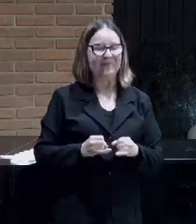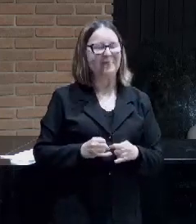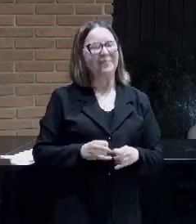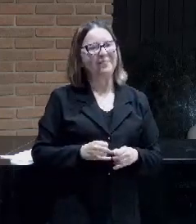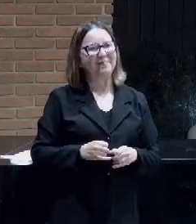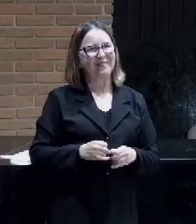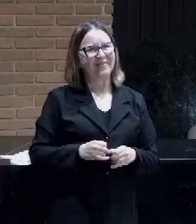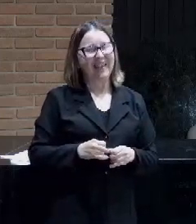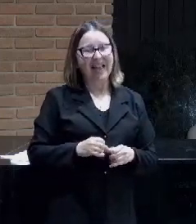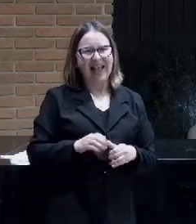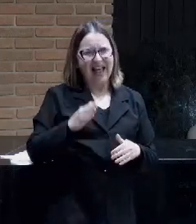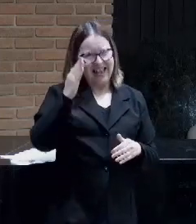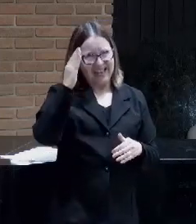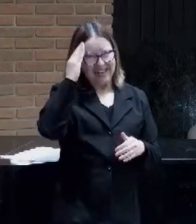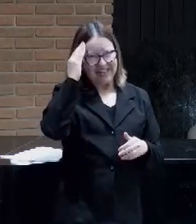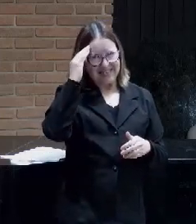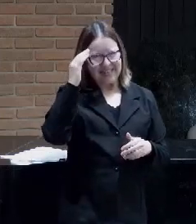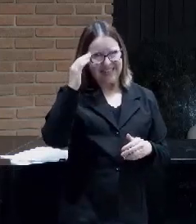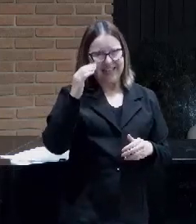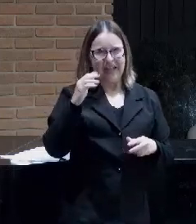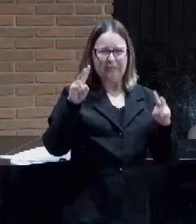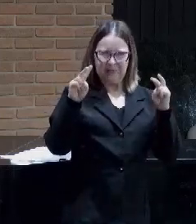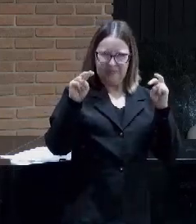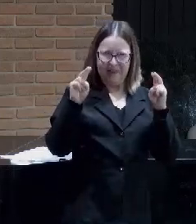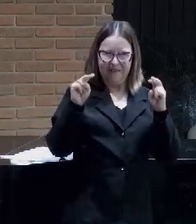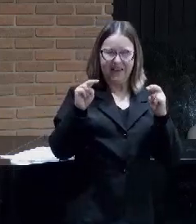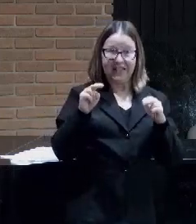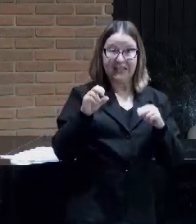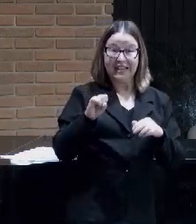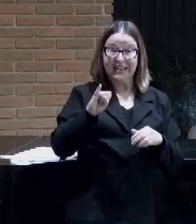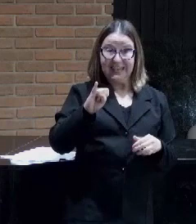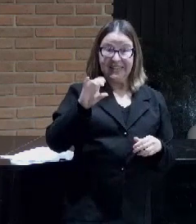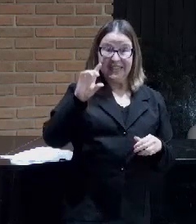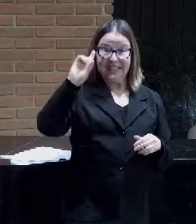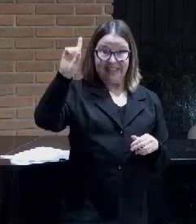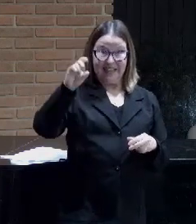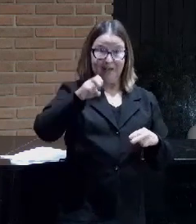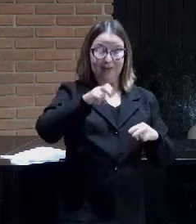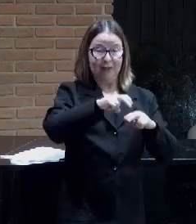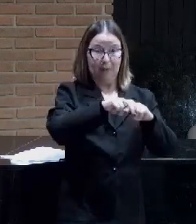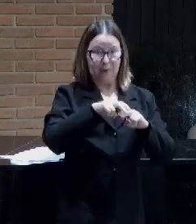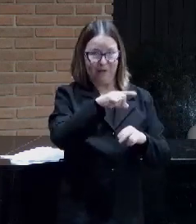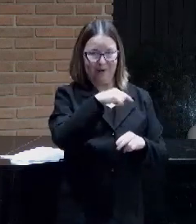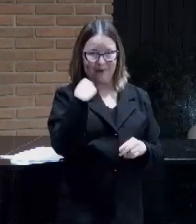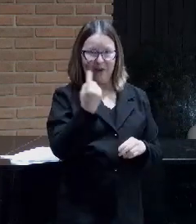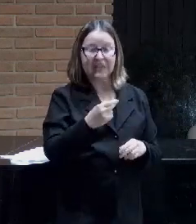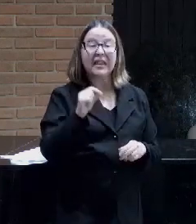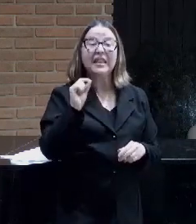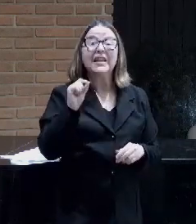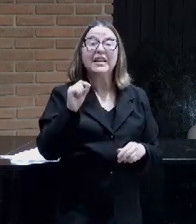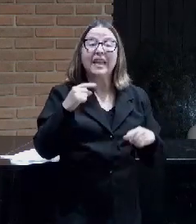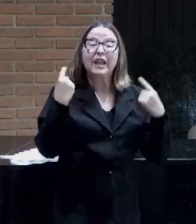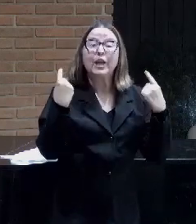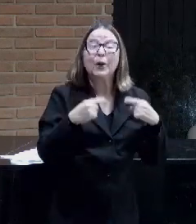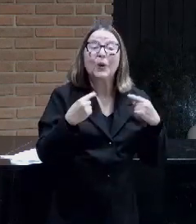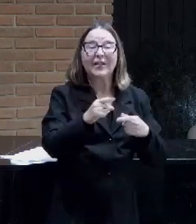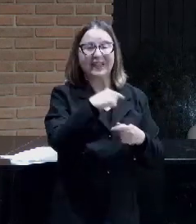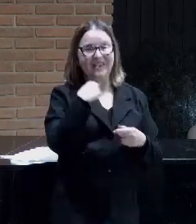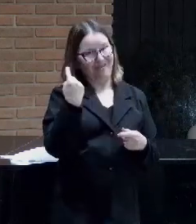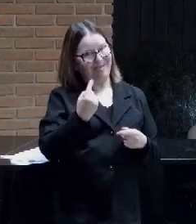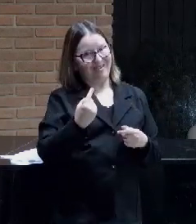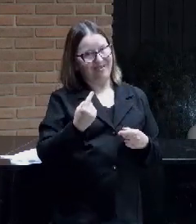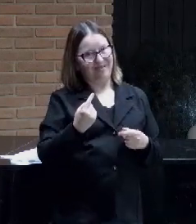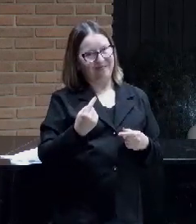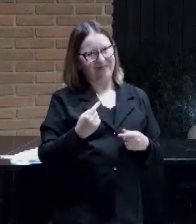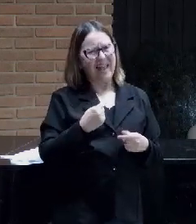se Deus é por nós, quem será contra nós? Antigamente, quando eu era mais novo, eu era de uma outra igreja, de uma outra denominação. Toda vez que